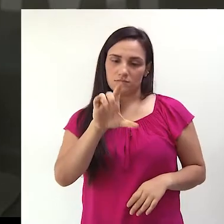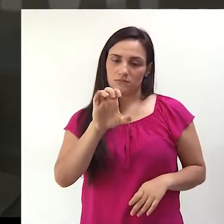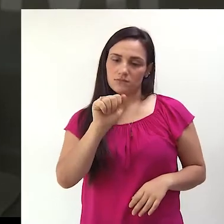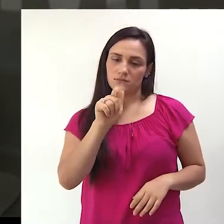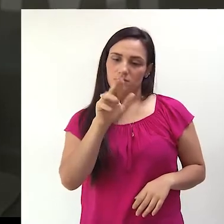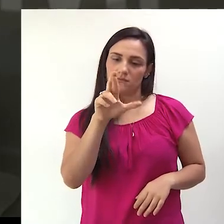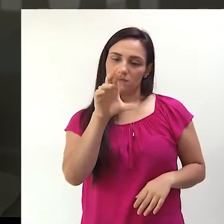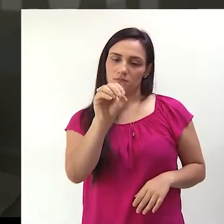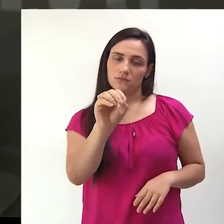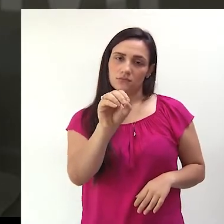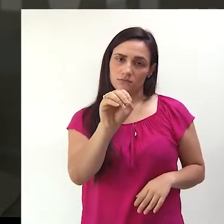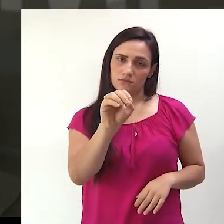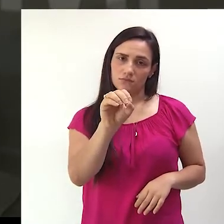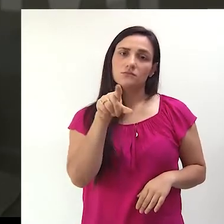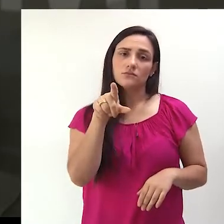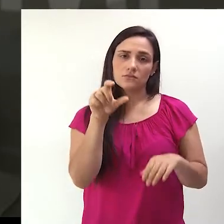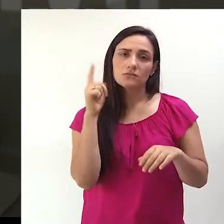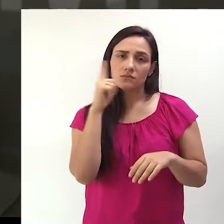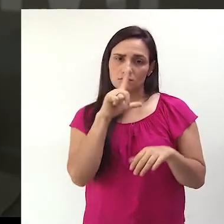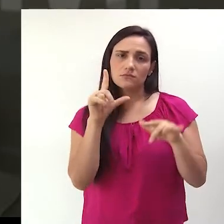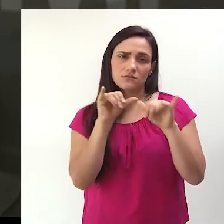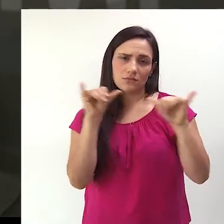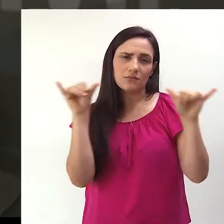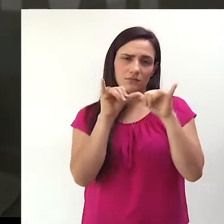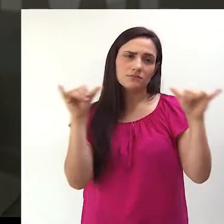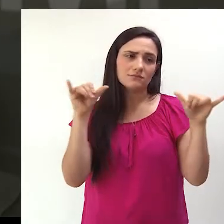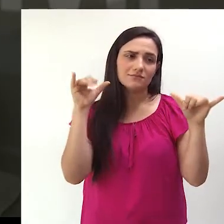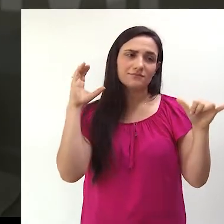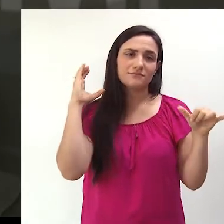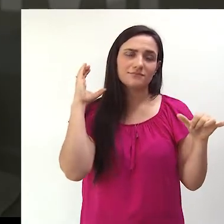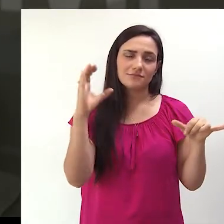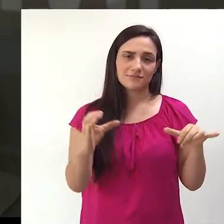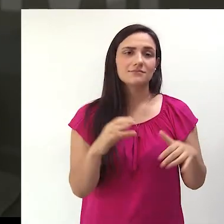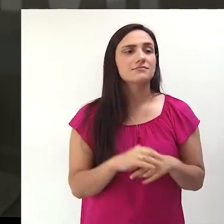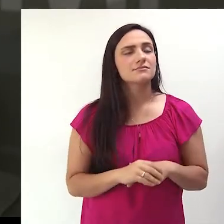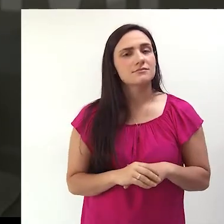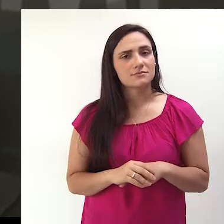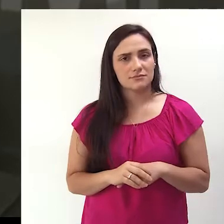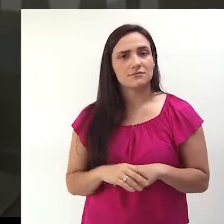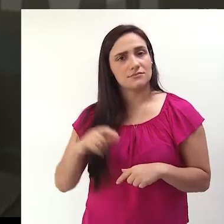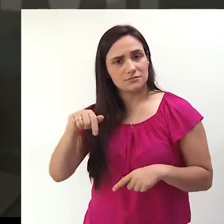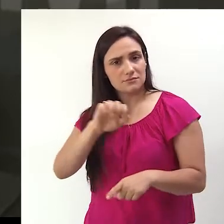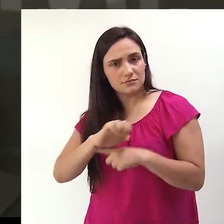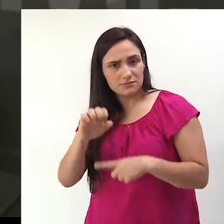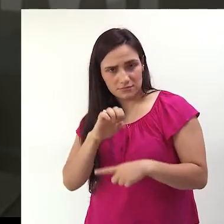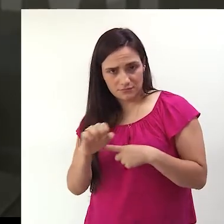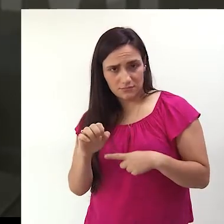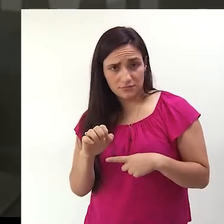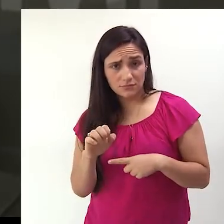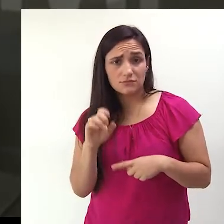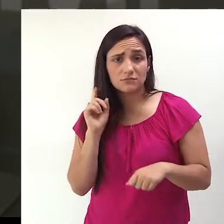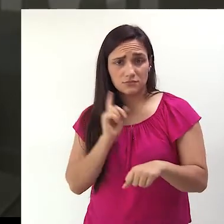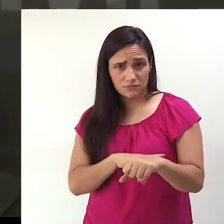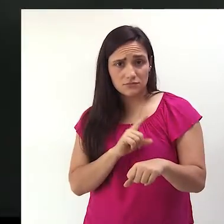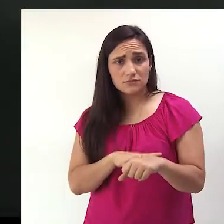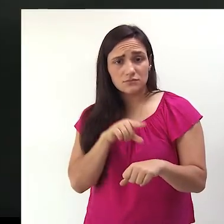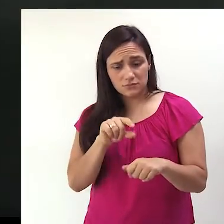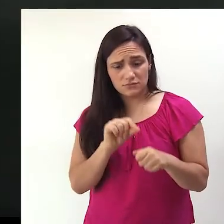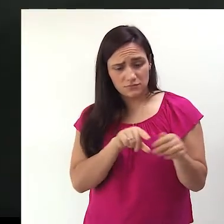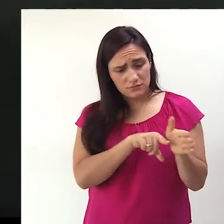reunir e difundir dados sobre os crimes que acontecem em nosso estado. Isso ajuda no combate à